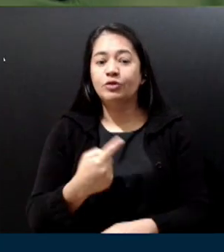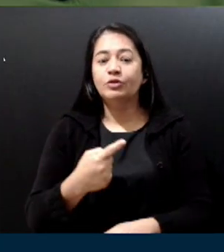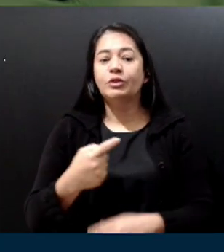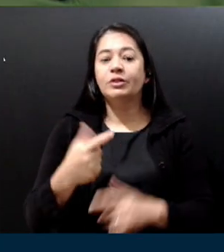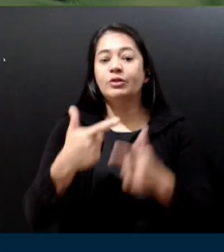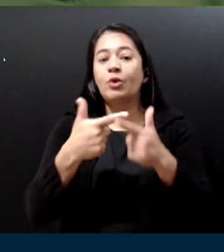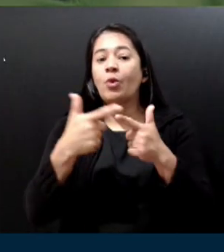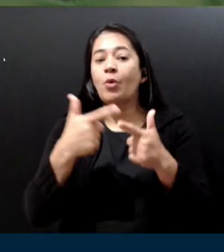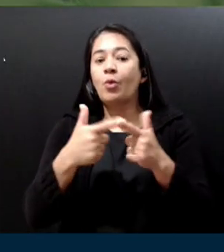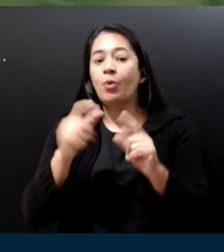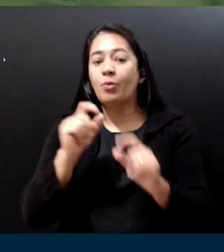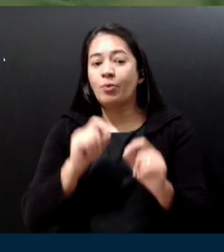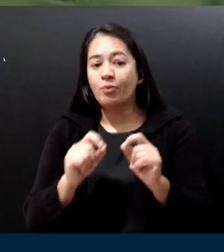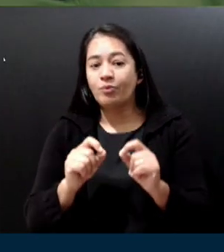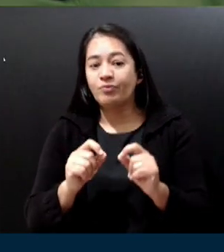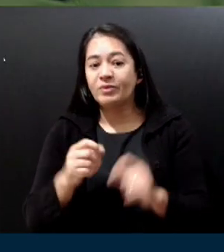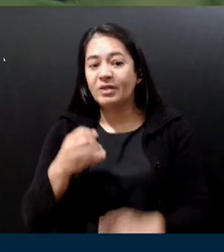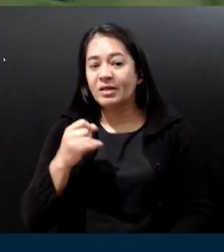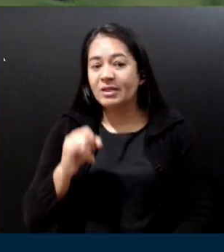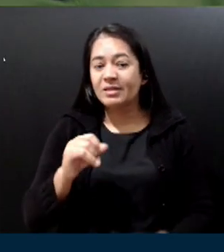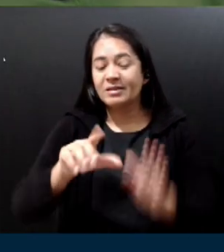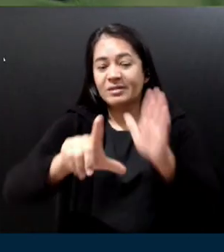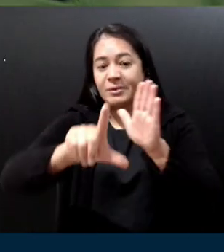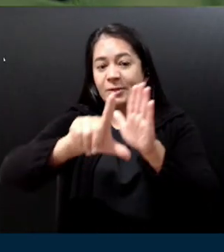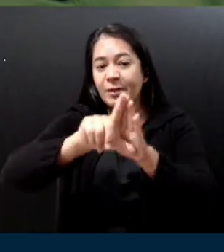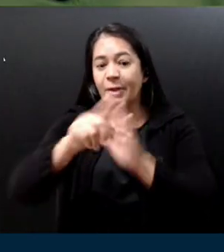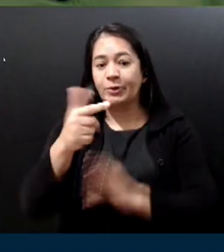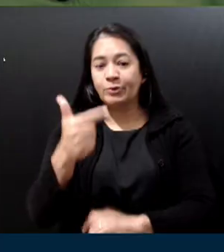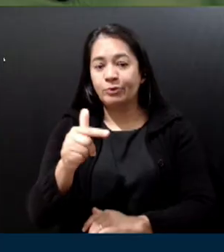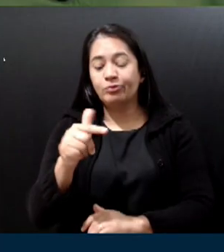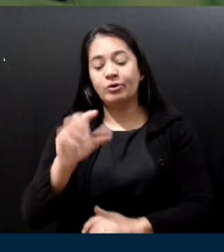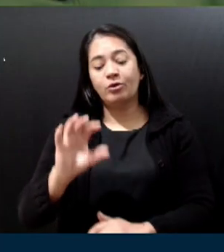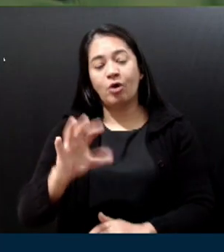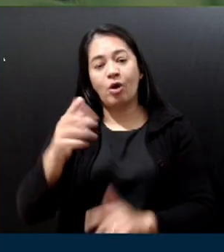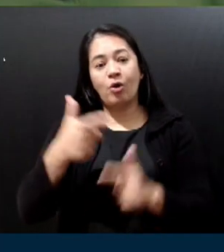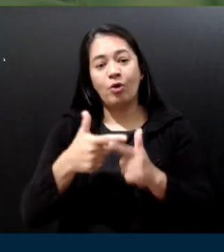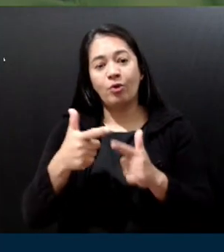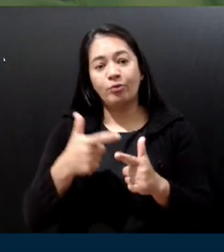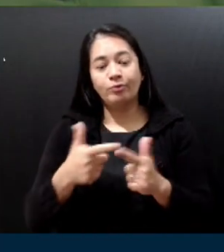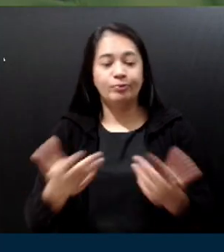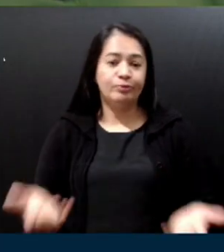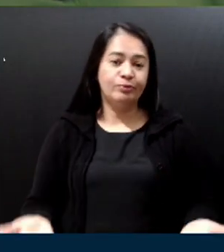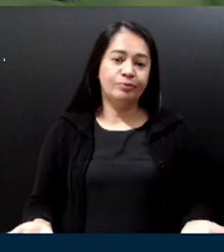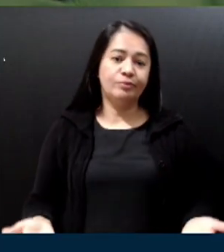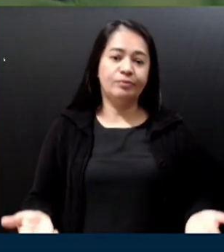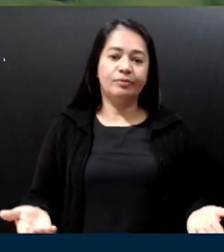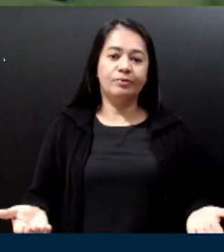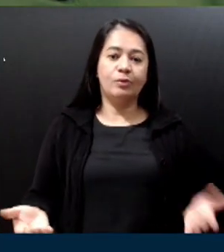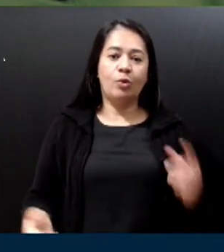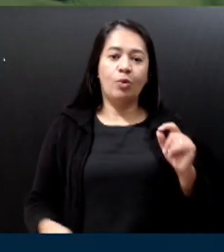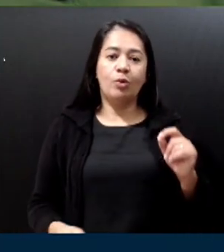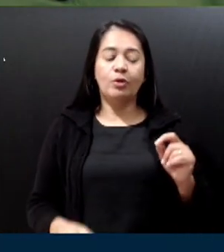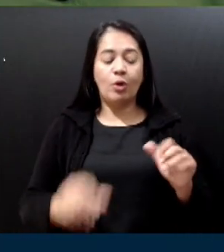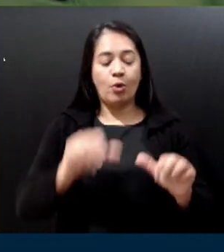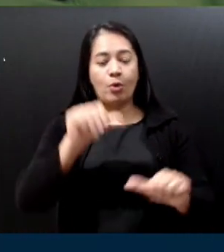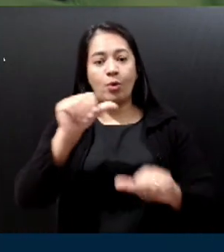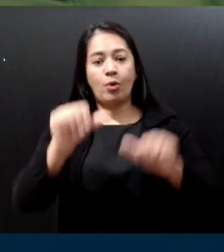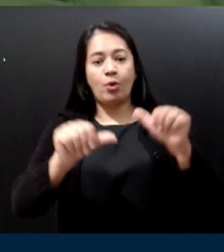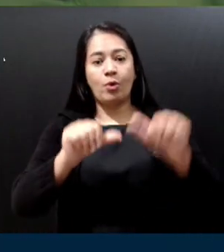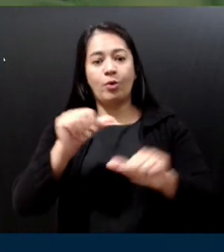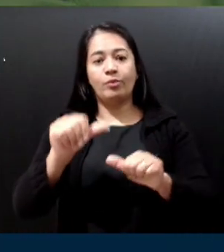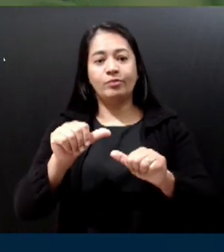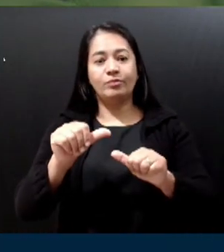uma legislação, que é os desafios, que é a mudança da jurisprudência. Então, o